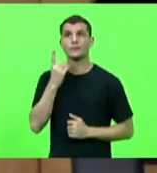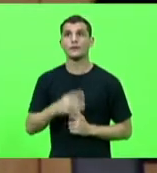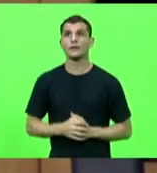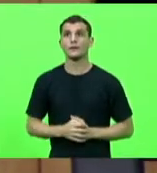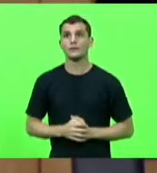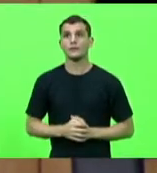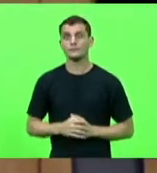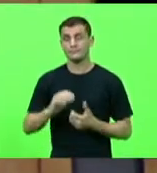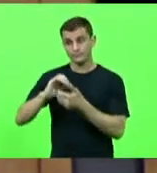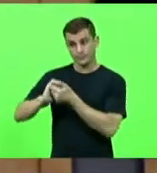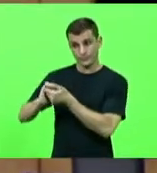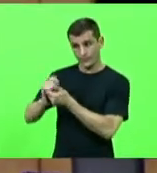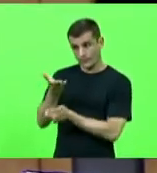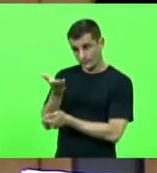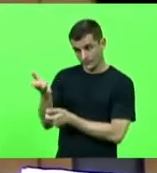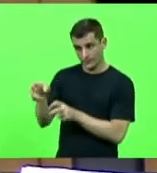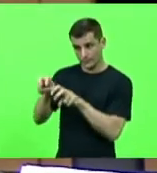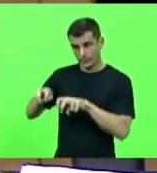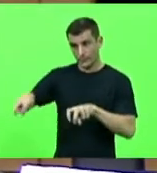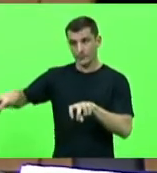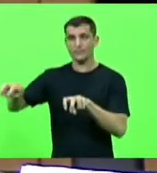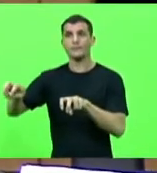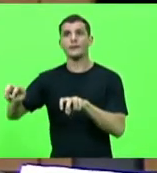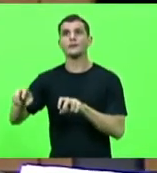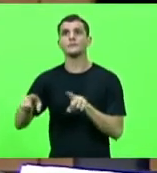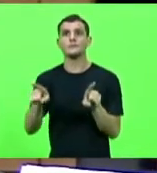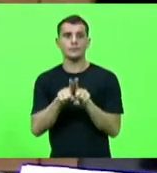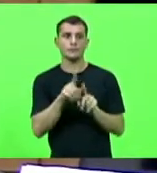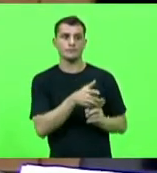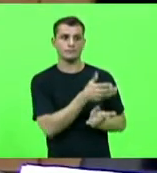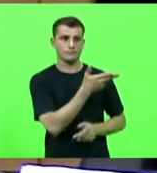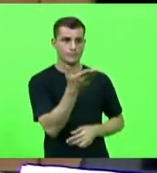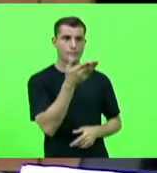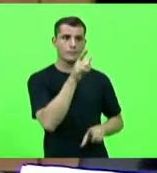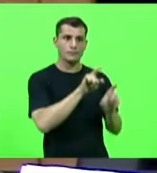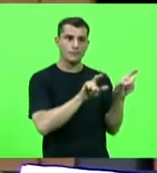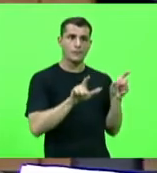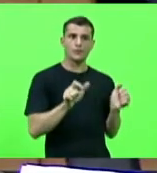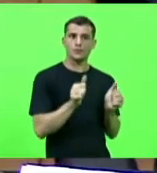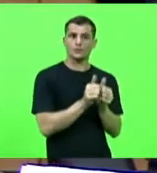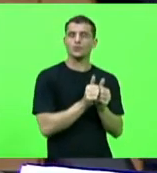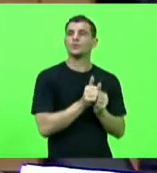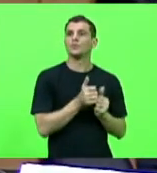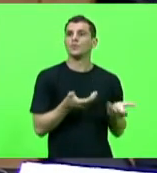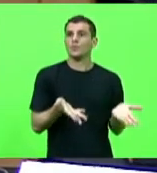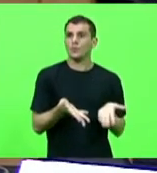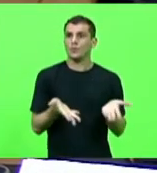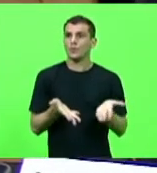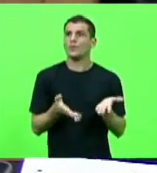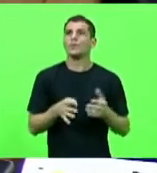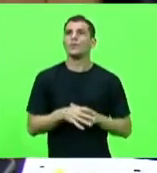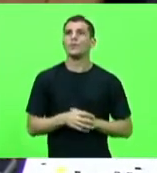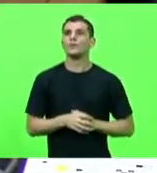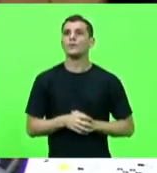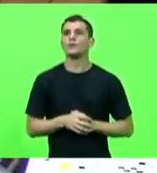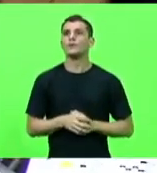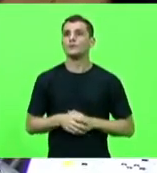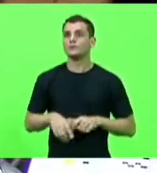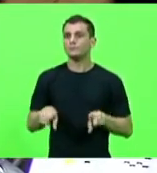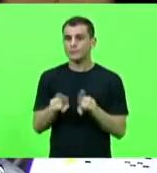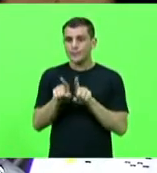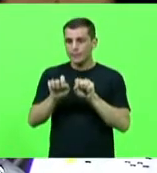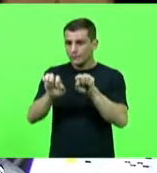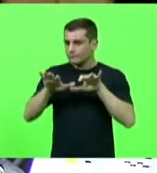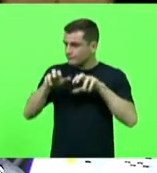mesa diretora, os nobres colegas, os trabalhadores que se fazem presente aqui no plenário, nas galerias, na realidade, plenário aqui na parte